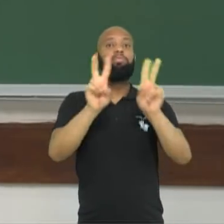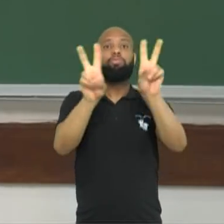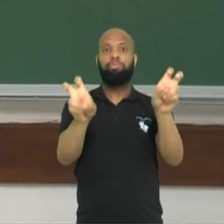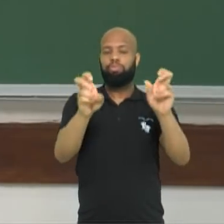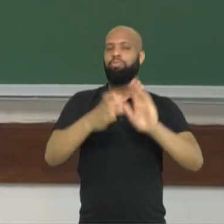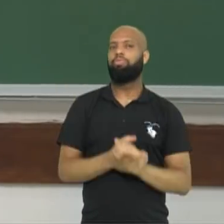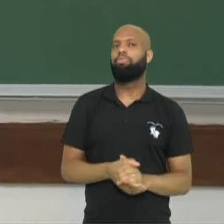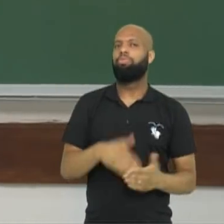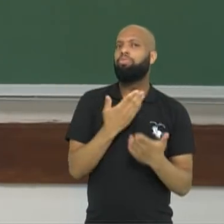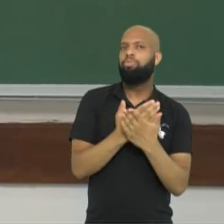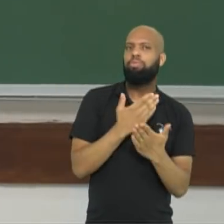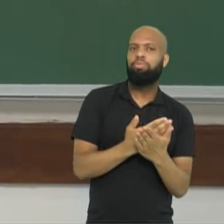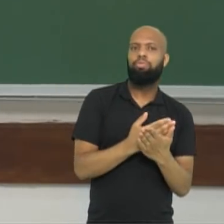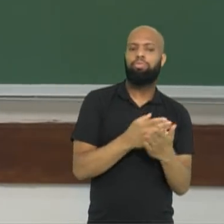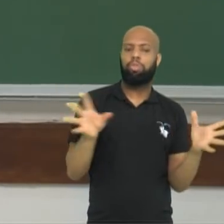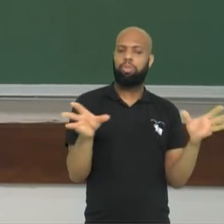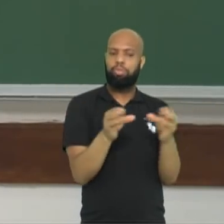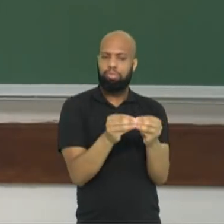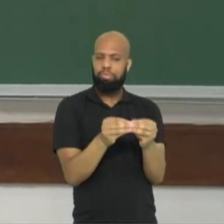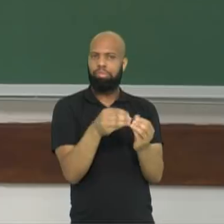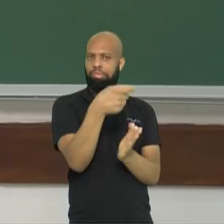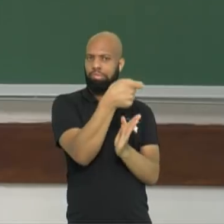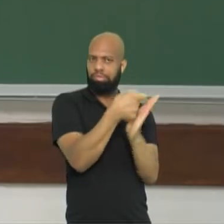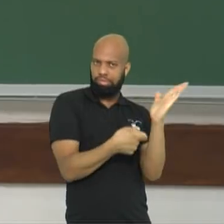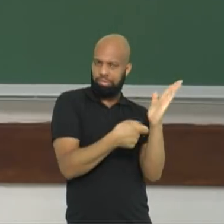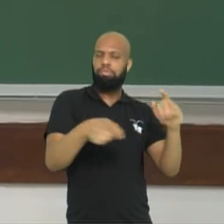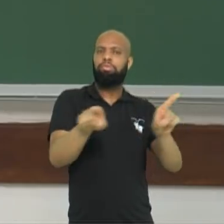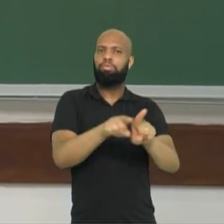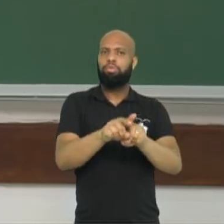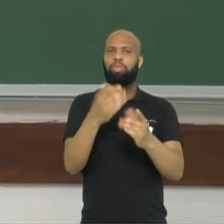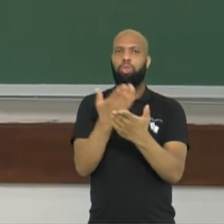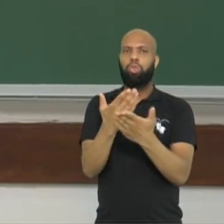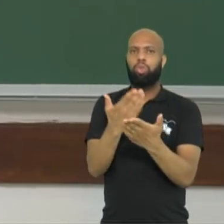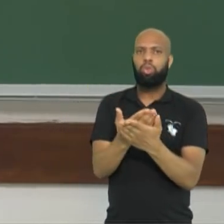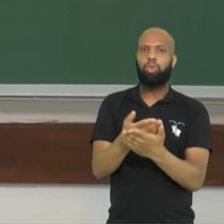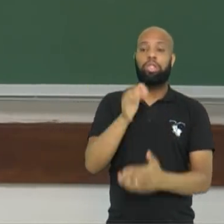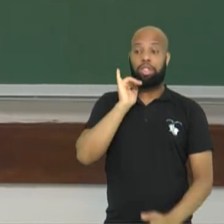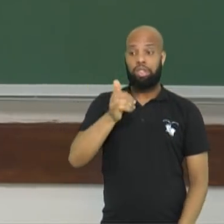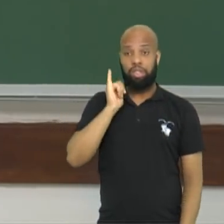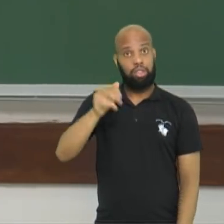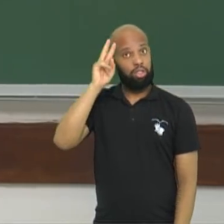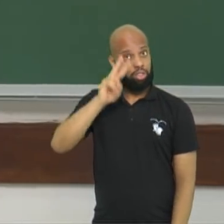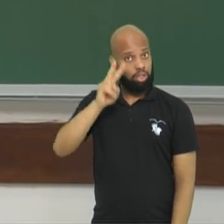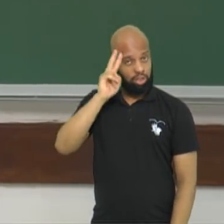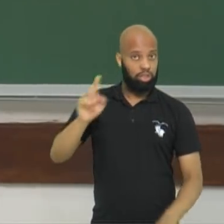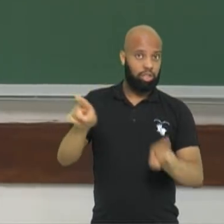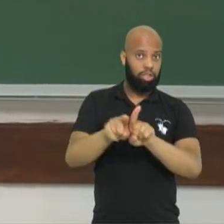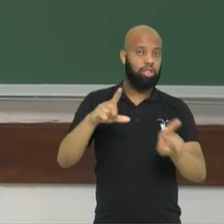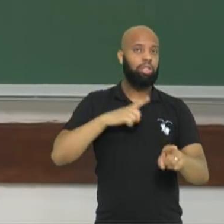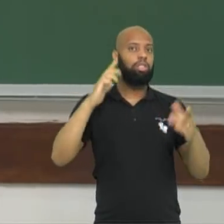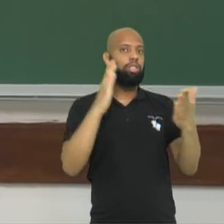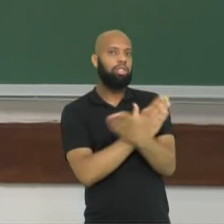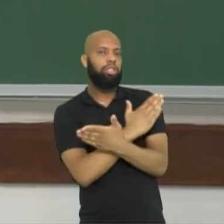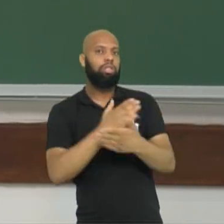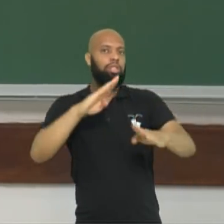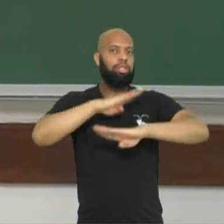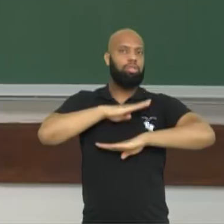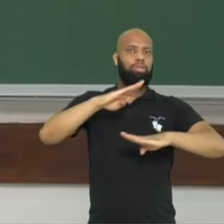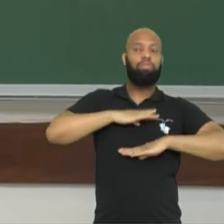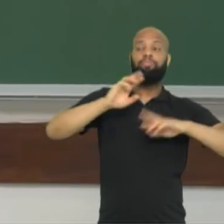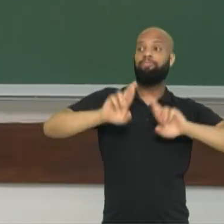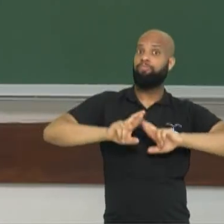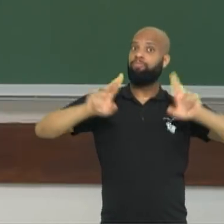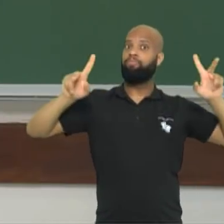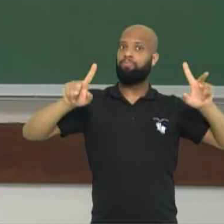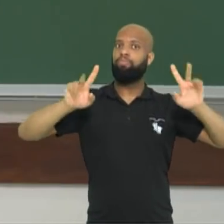né? Falamos sobre resenha em aulas anteriores, falamos sobre causos que traziam algumas situações inusitadas, né?